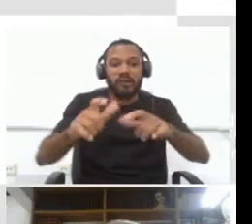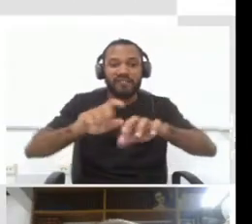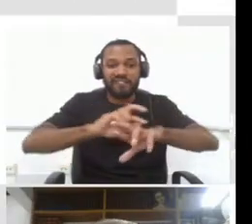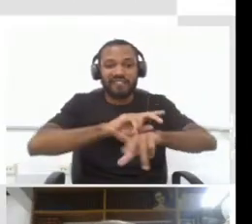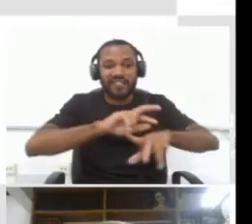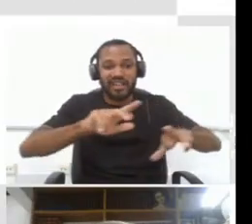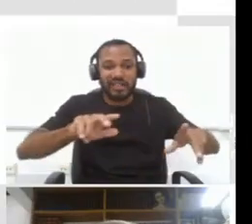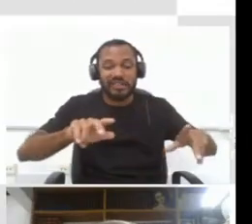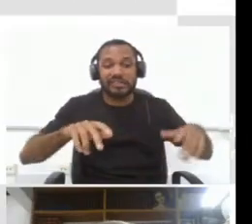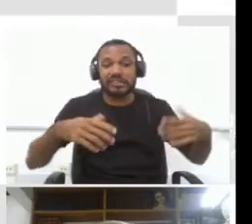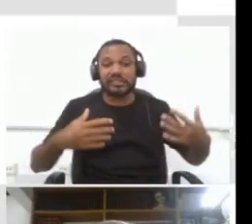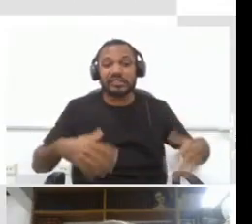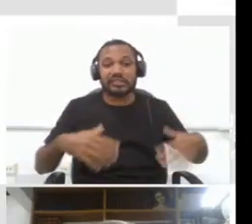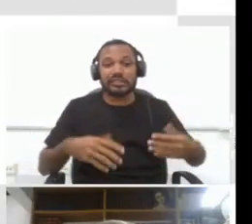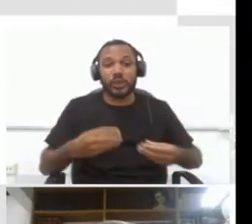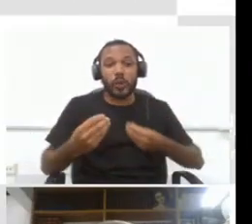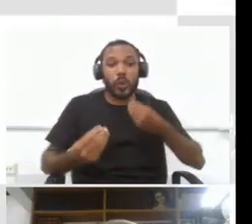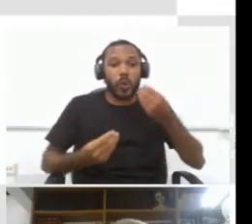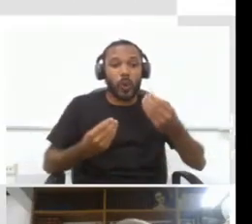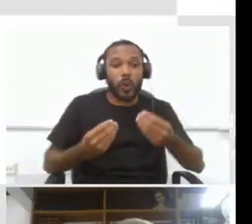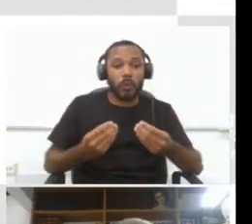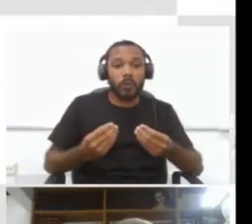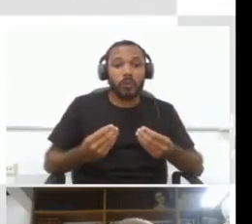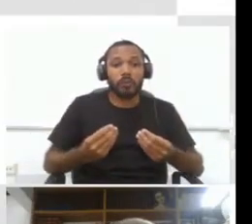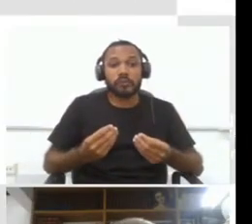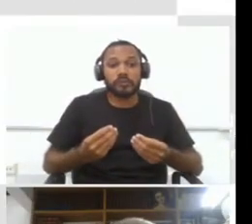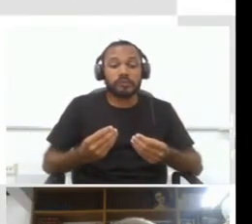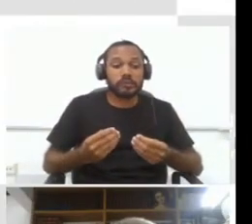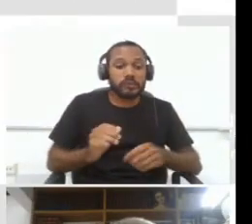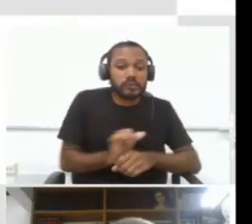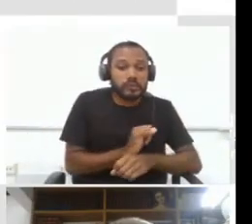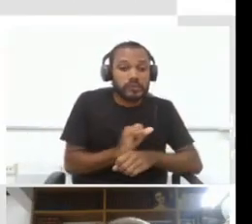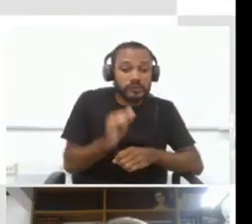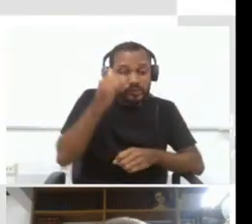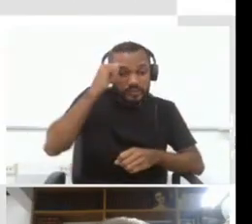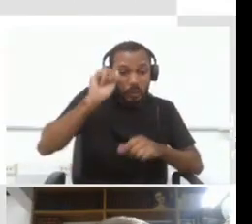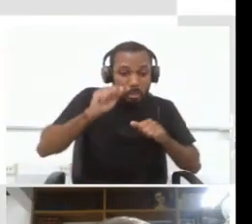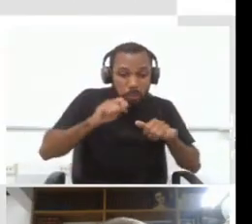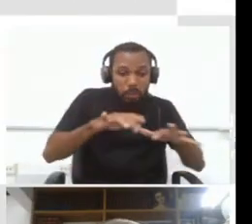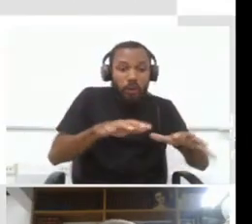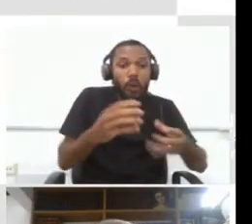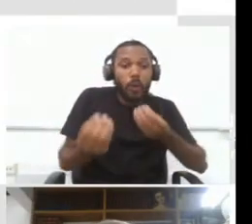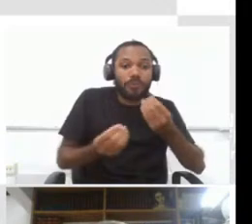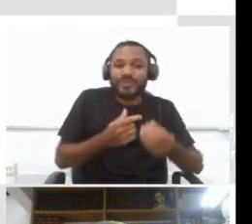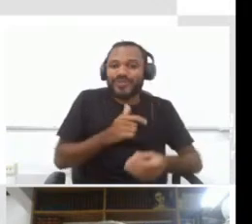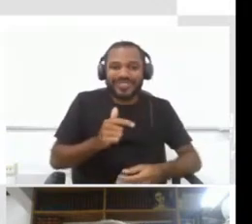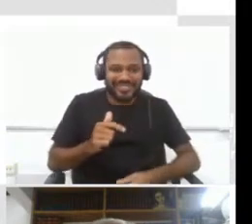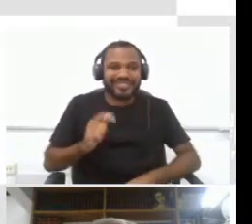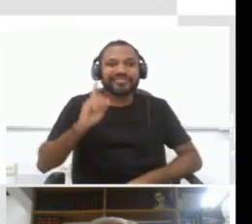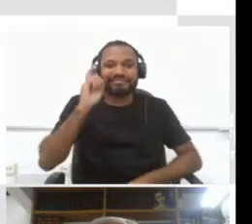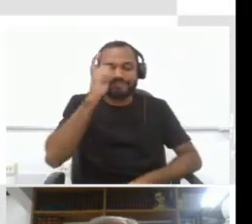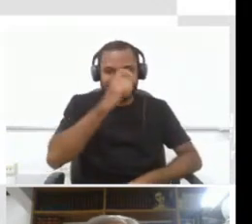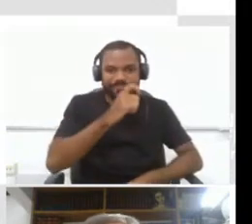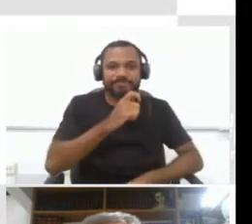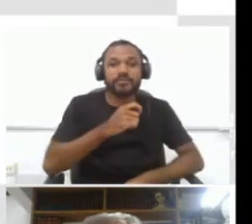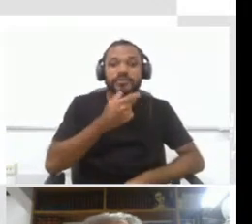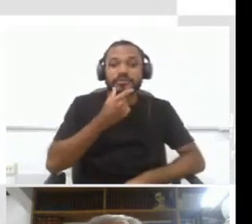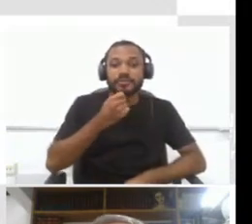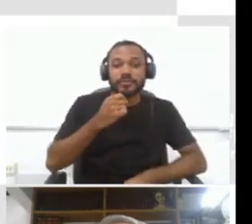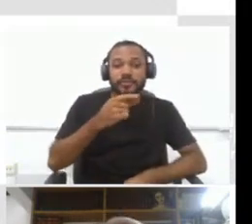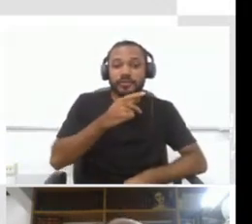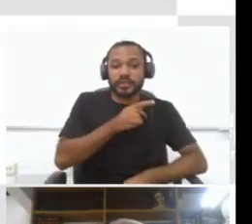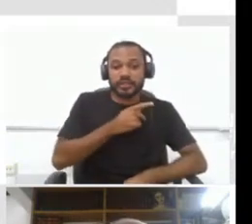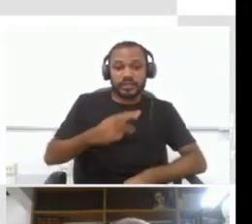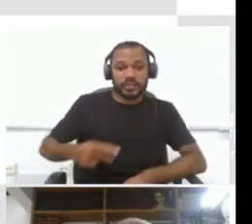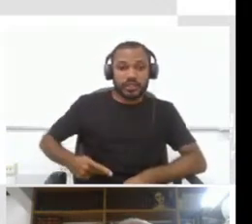haja capacidade da Petrobras de conter esse derrame de petróleo. O Rodrigo Agostinho, presidente do IBAMA, fala, em caso de